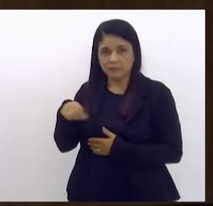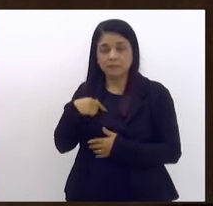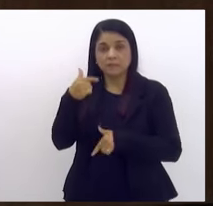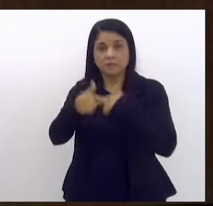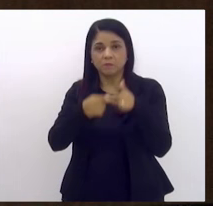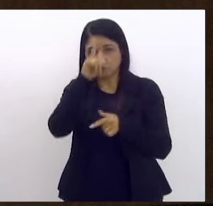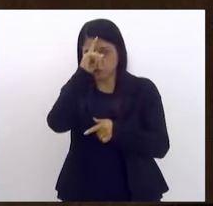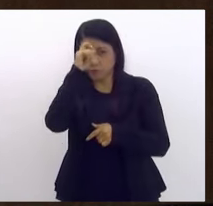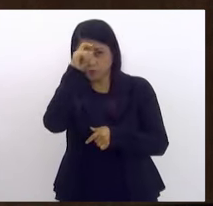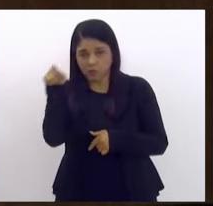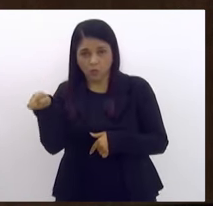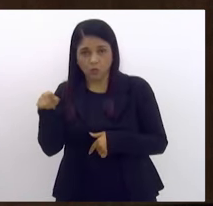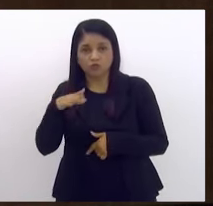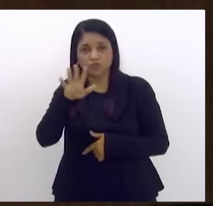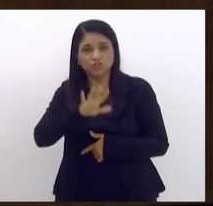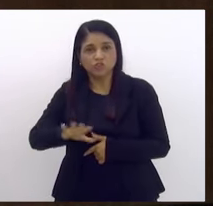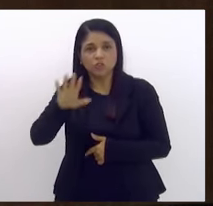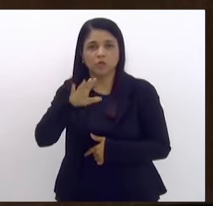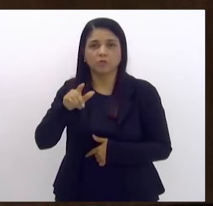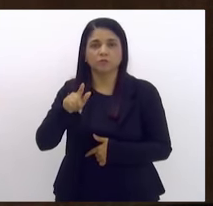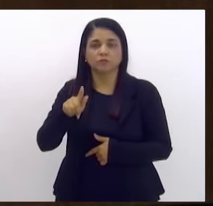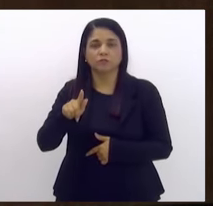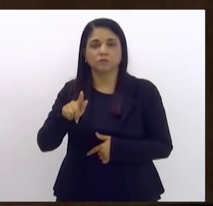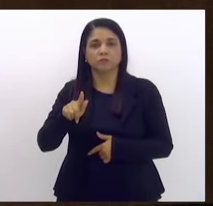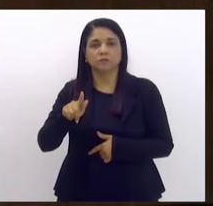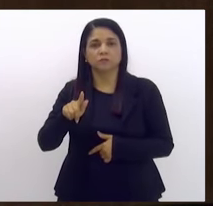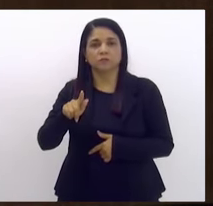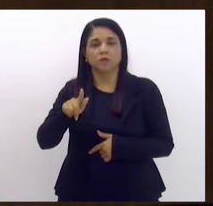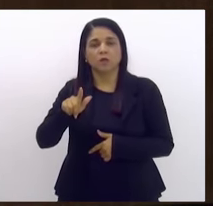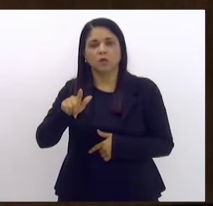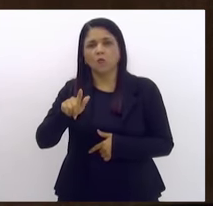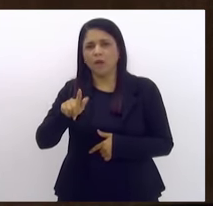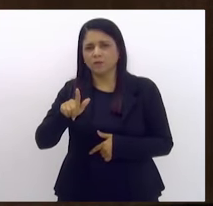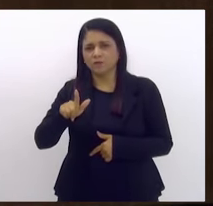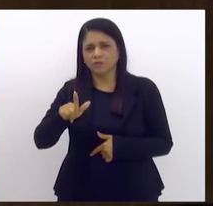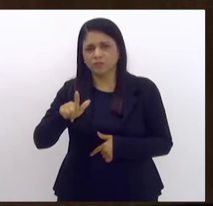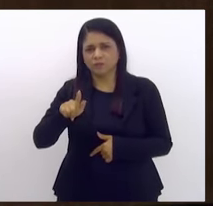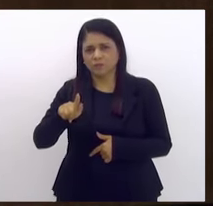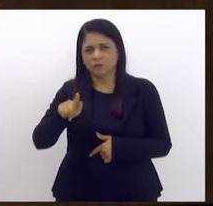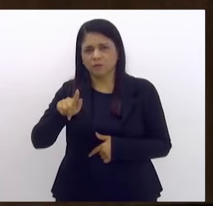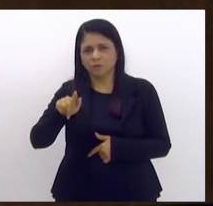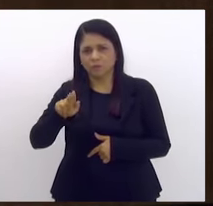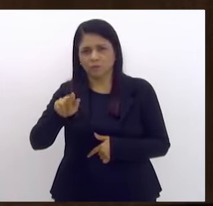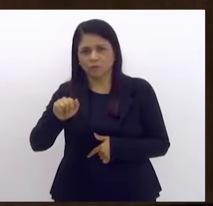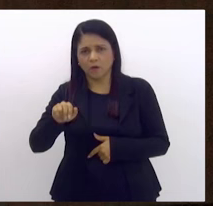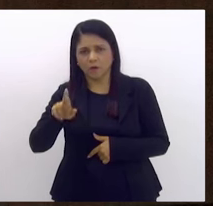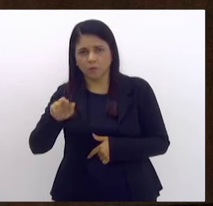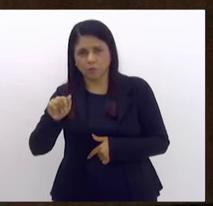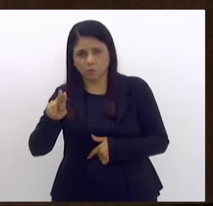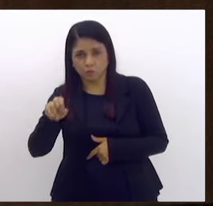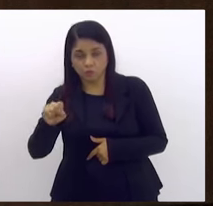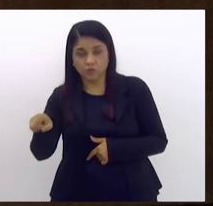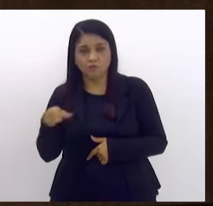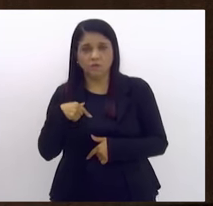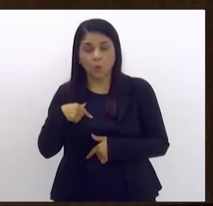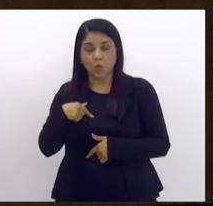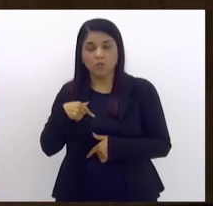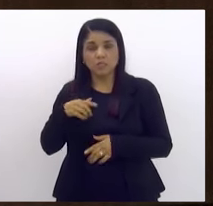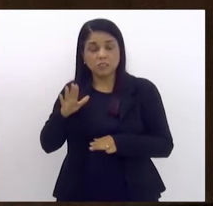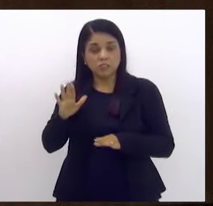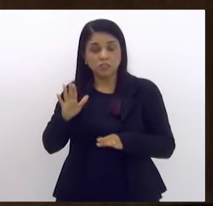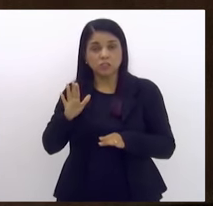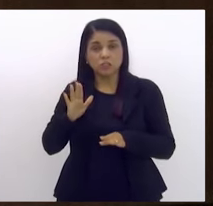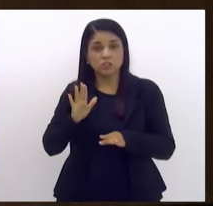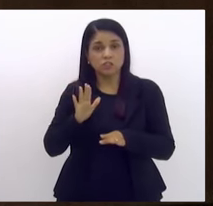Guarulhos, é diretora do Hospital Geral de Guarulhos e foi intimidada